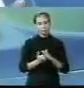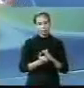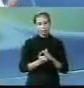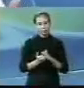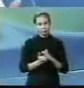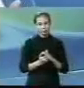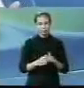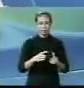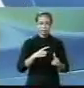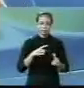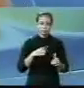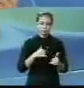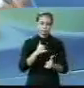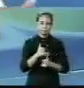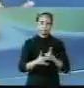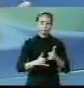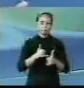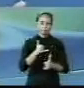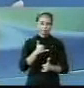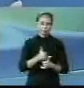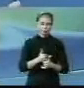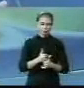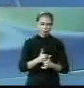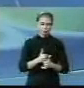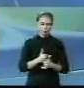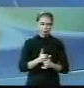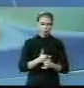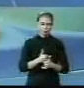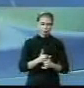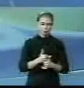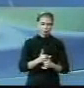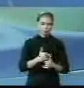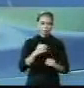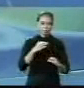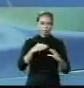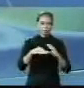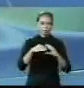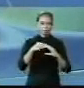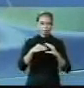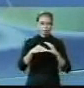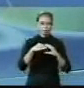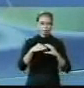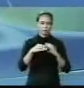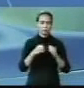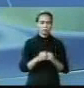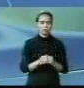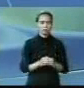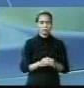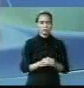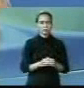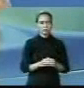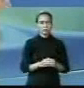sites na internet, serviços de correio eletrônico e diversas outras ferramentas